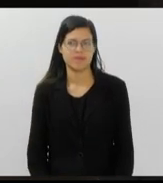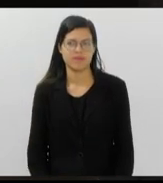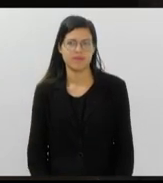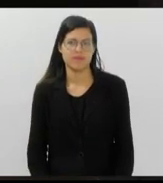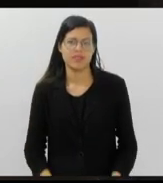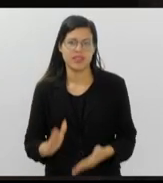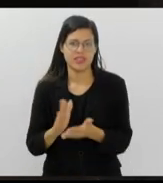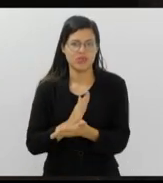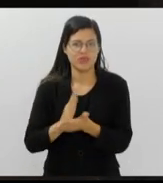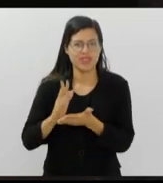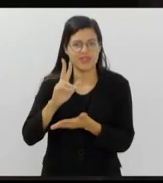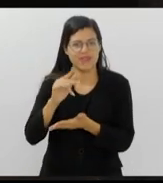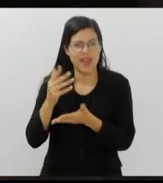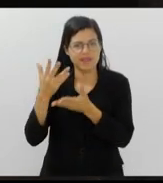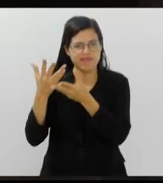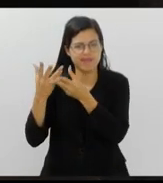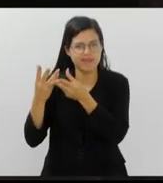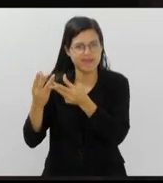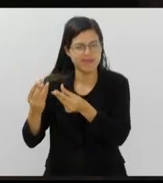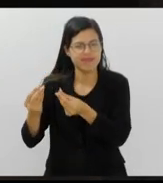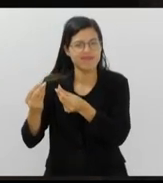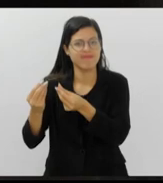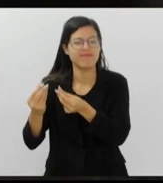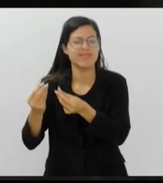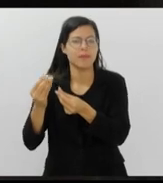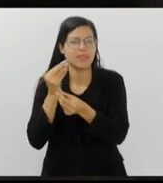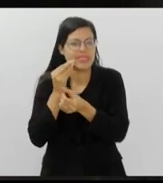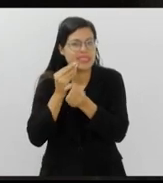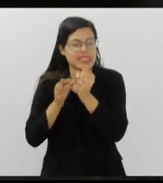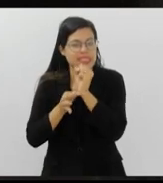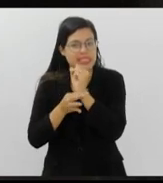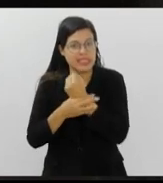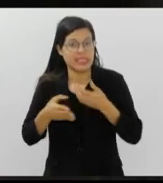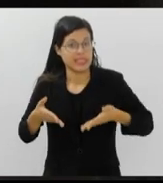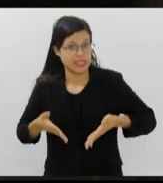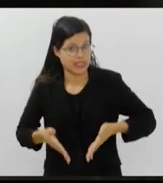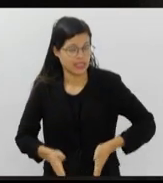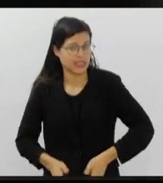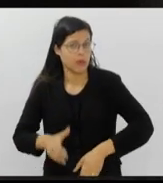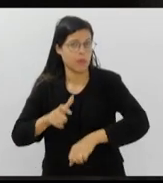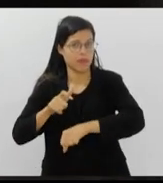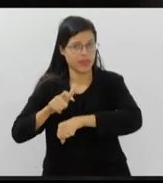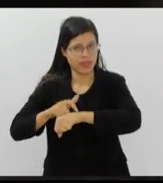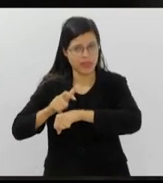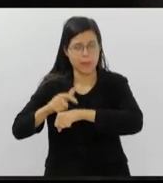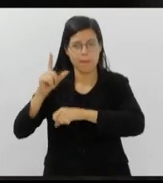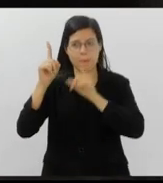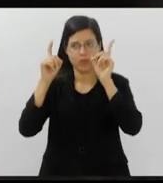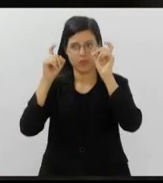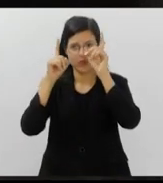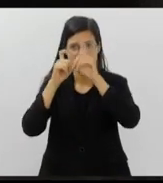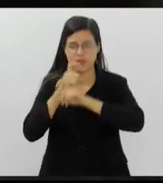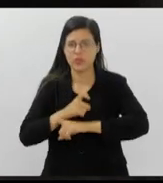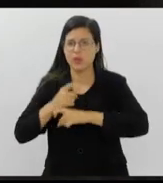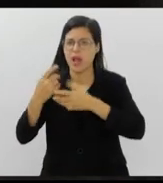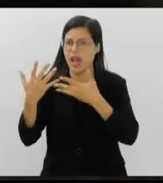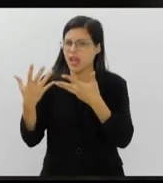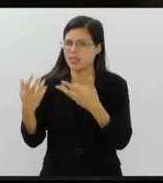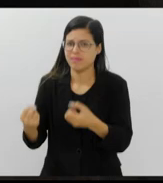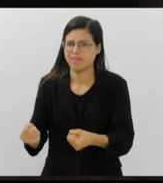desmoronando. Nasci em tempos rudes, aceitei muitas